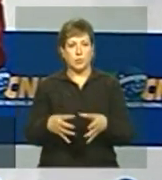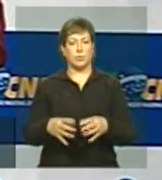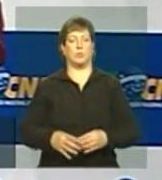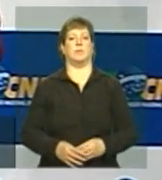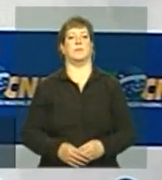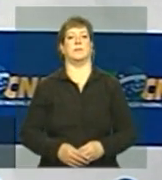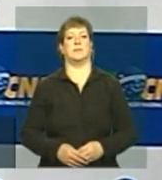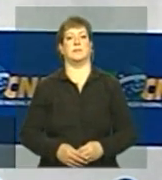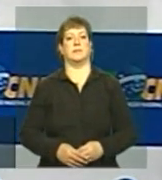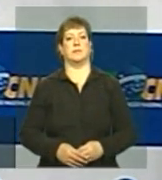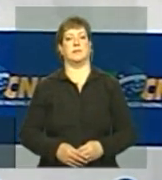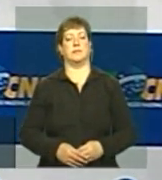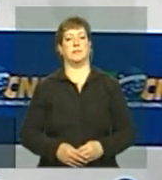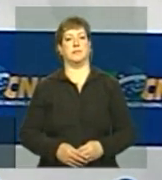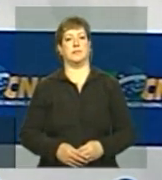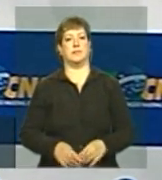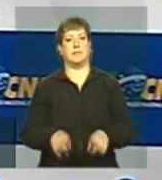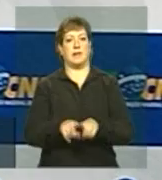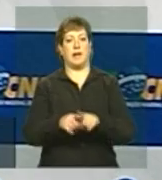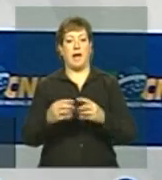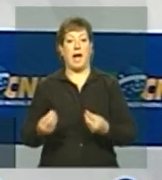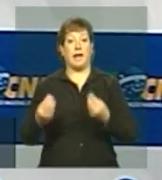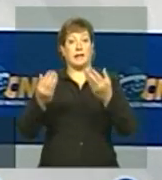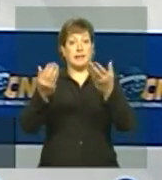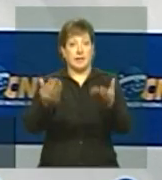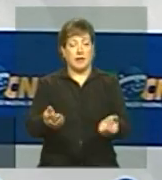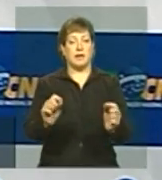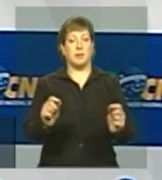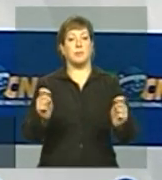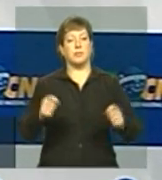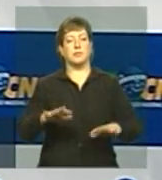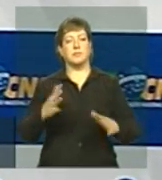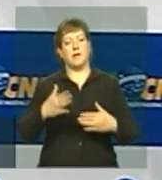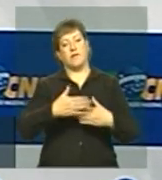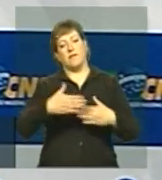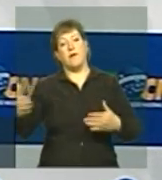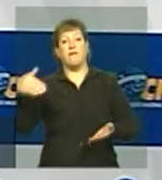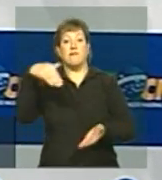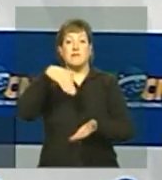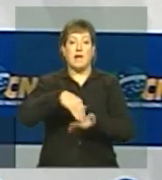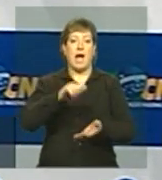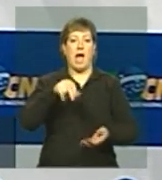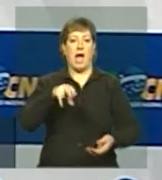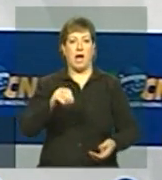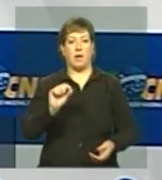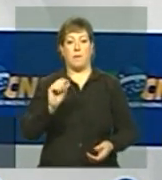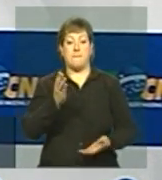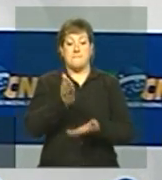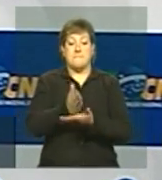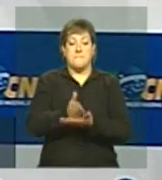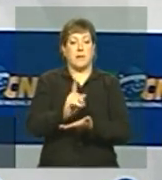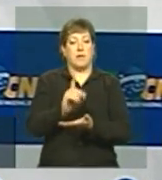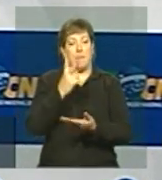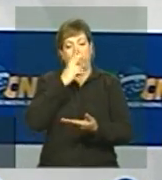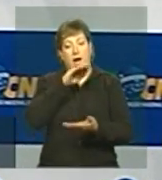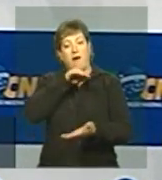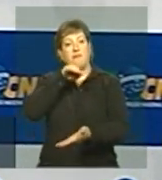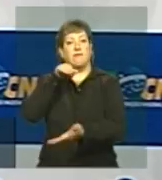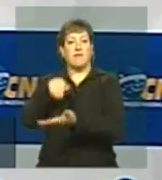A seleção e a entrega possivelmente fica no final do ano, não seja no meio do ano, porque